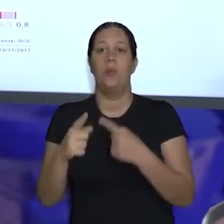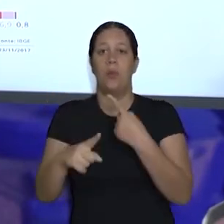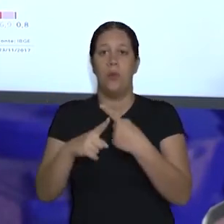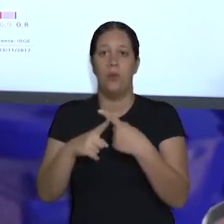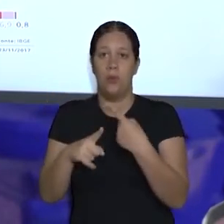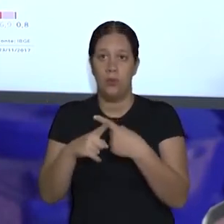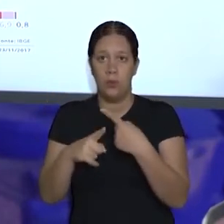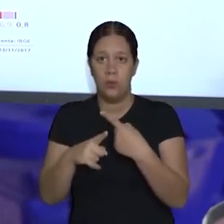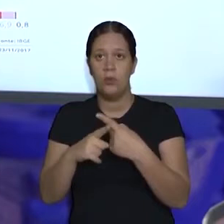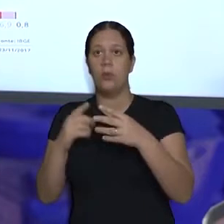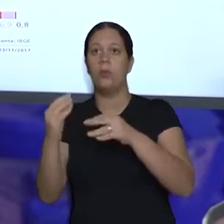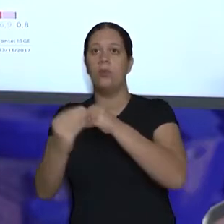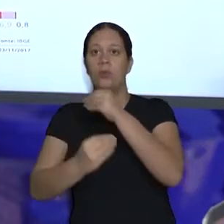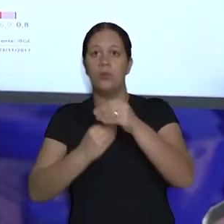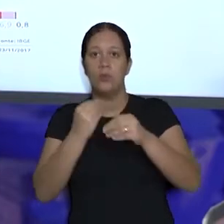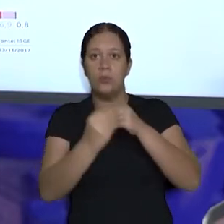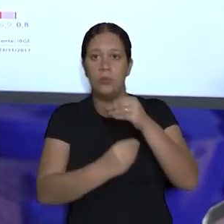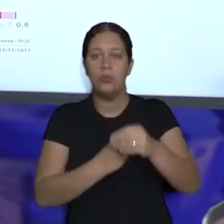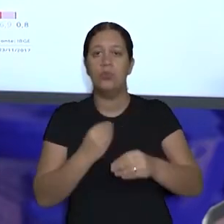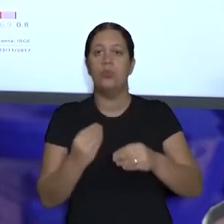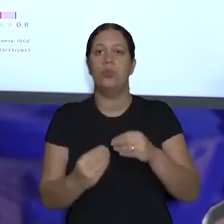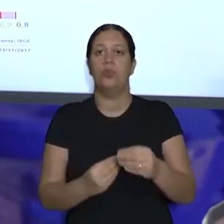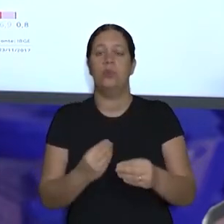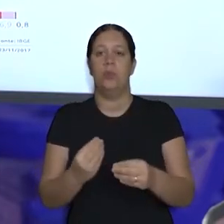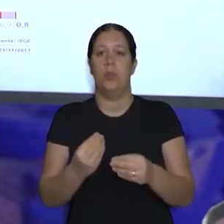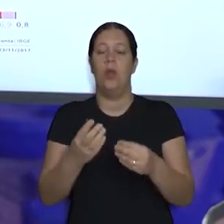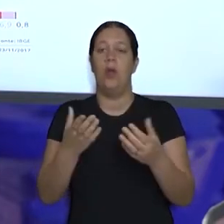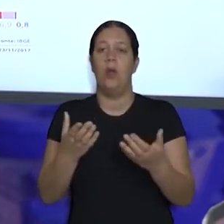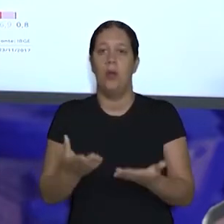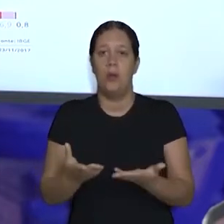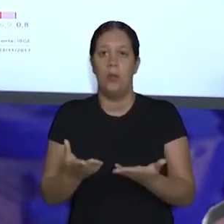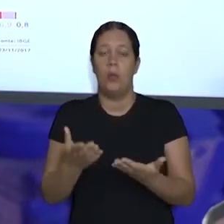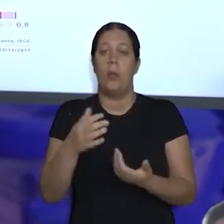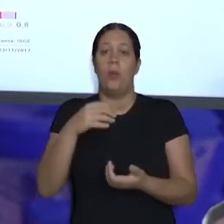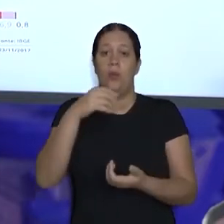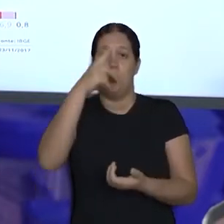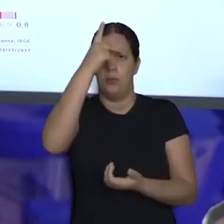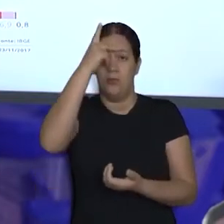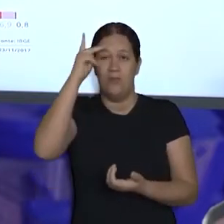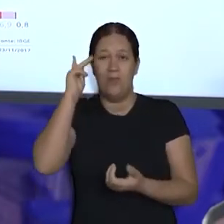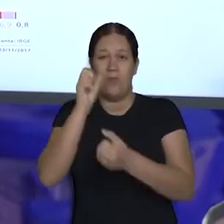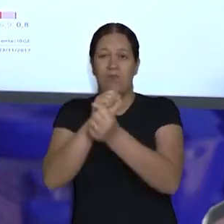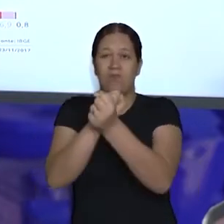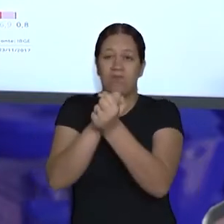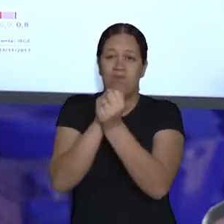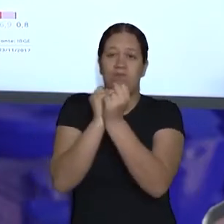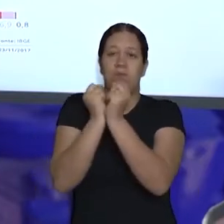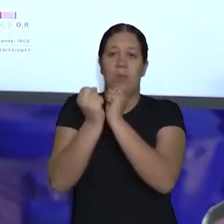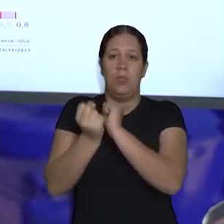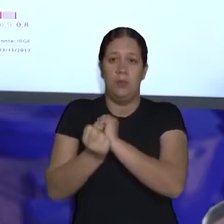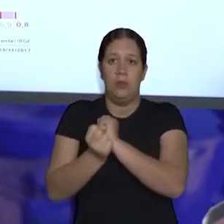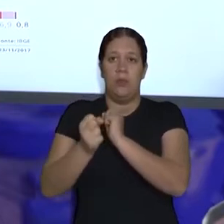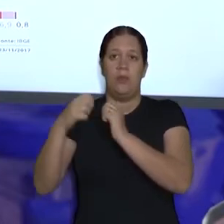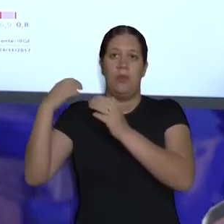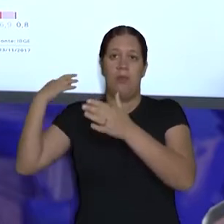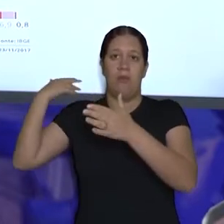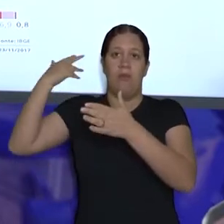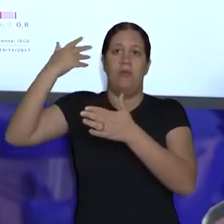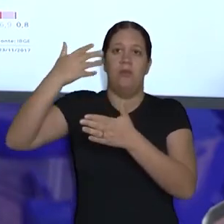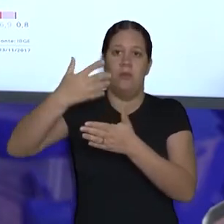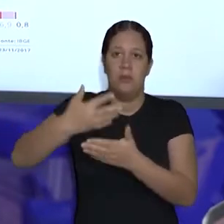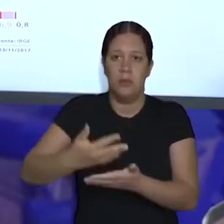devido à miscigenação e à mistura, né, através das pessoas escravizadas que vinham da